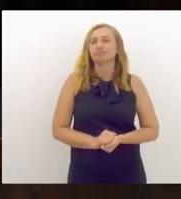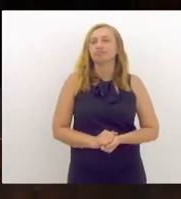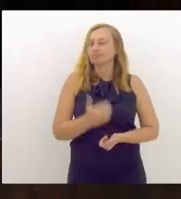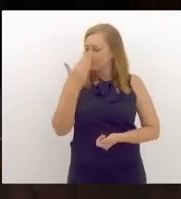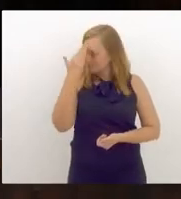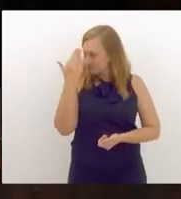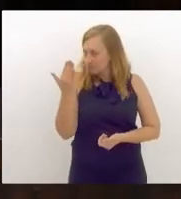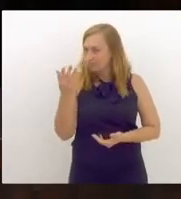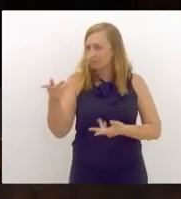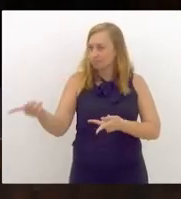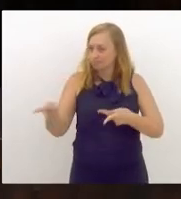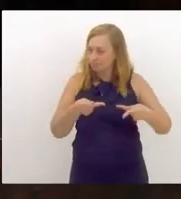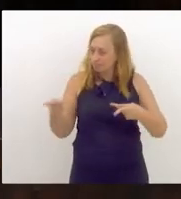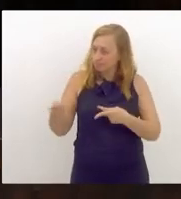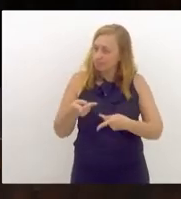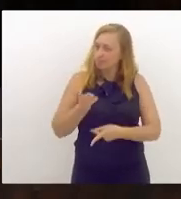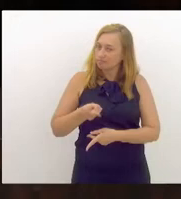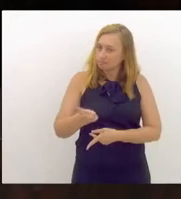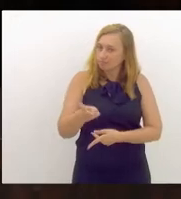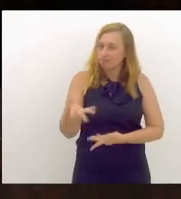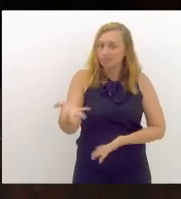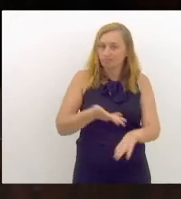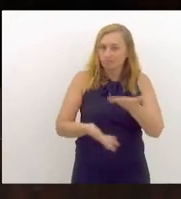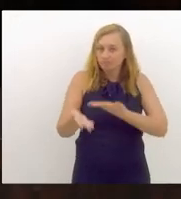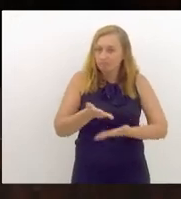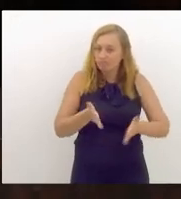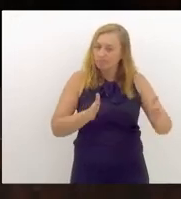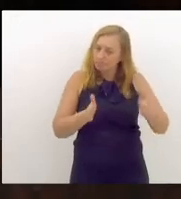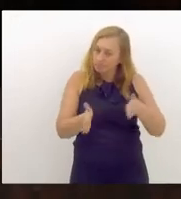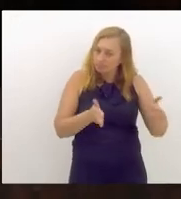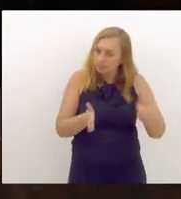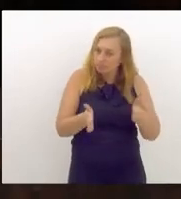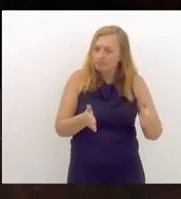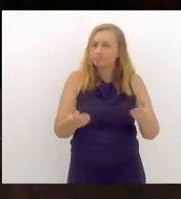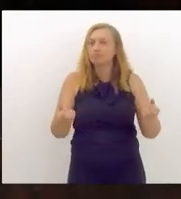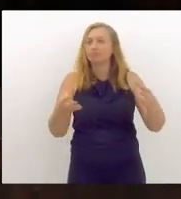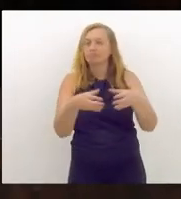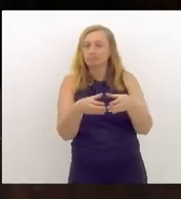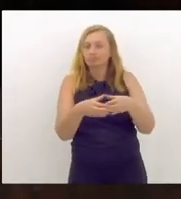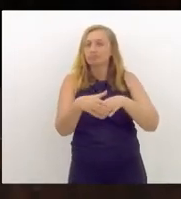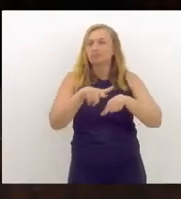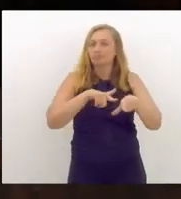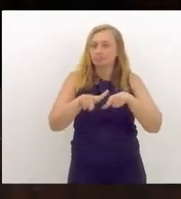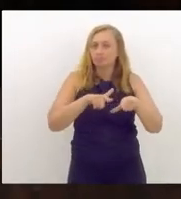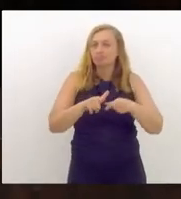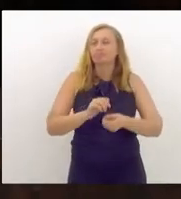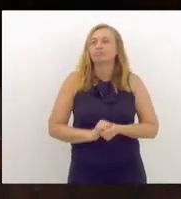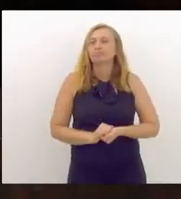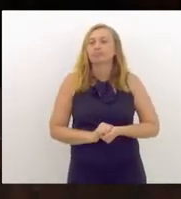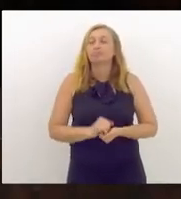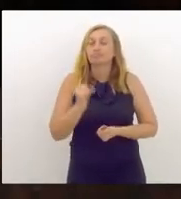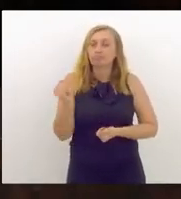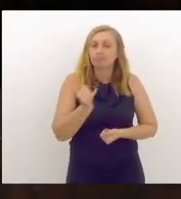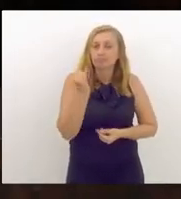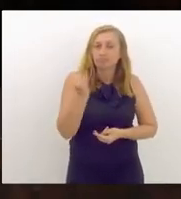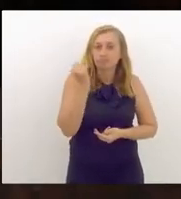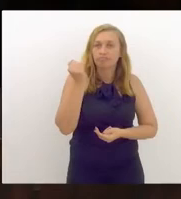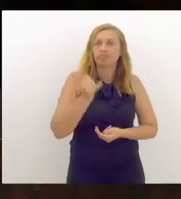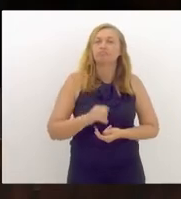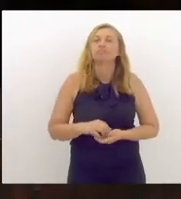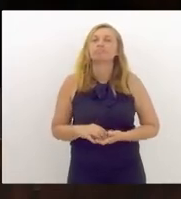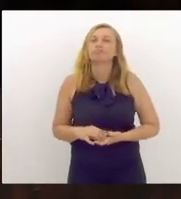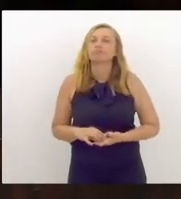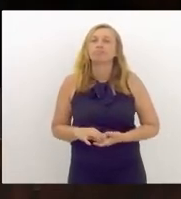várias vezes a ordem nós temos parcerias durante esse período a comissão do trabalho foi extremamente importante